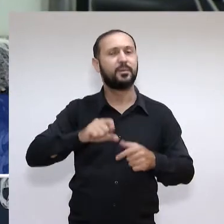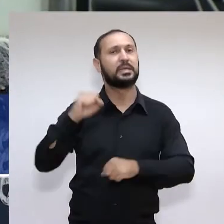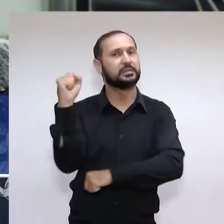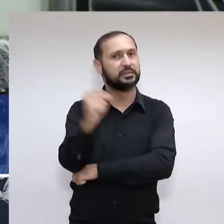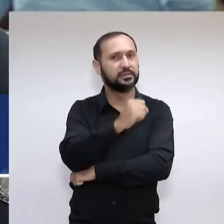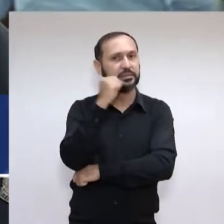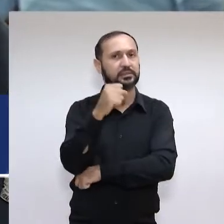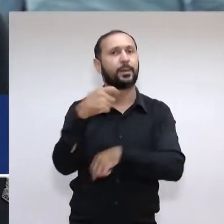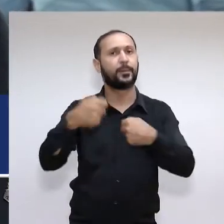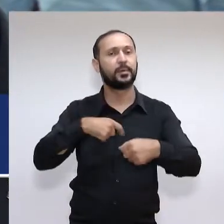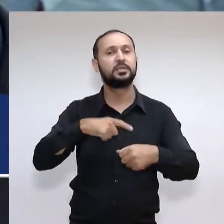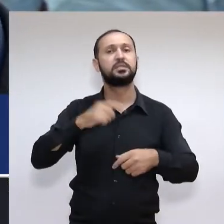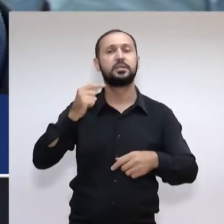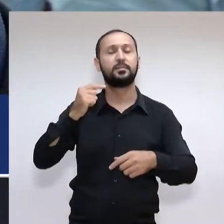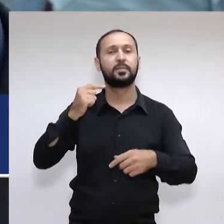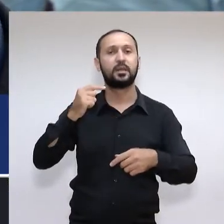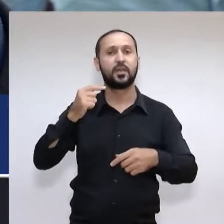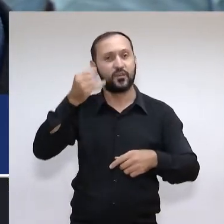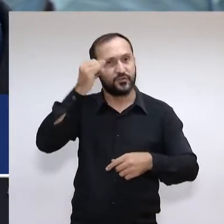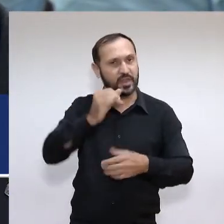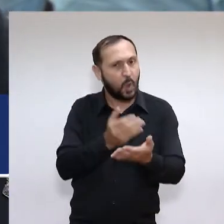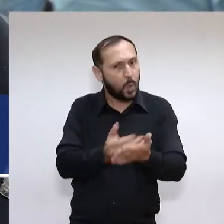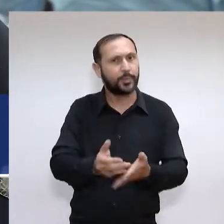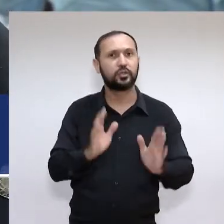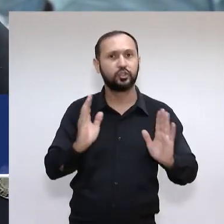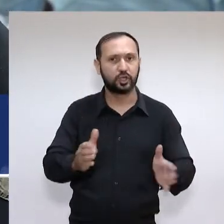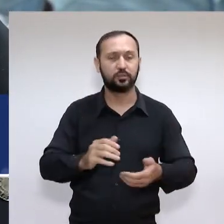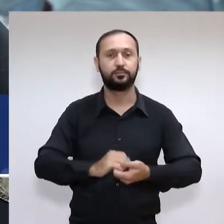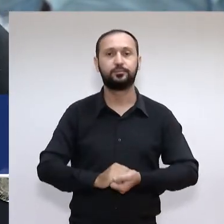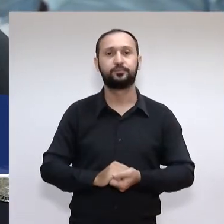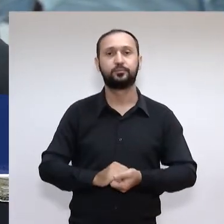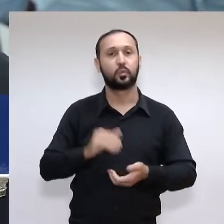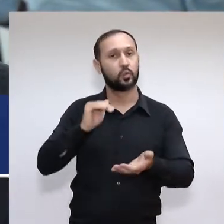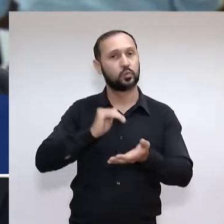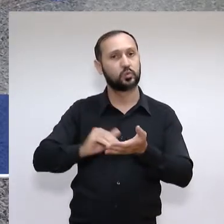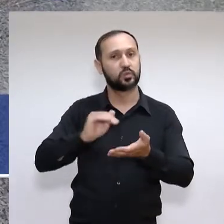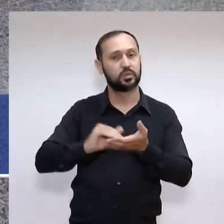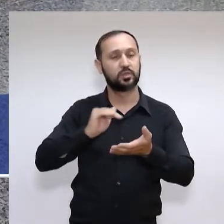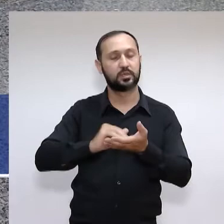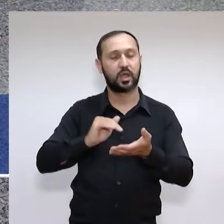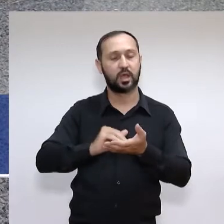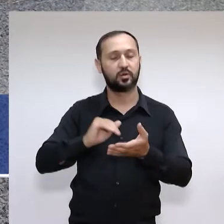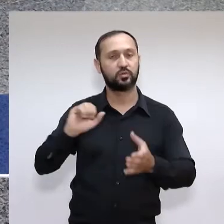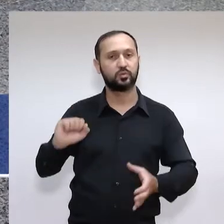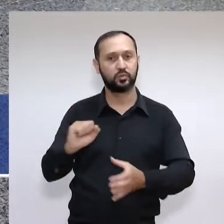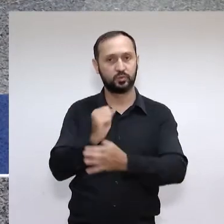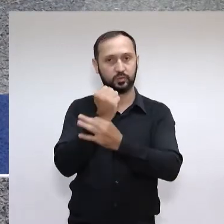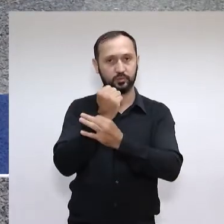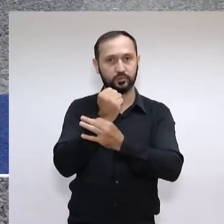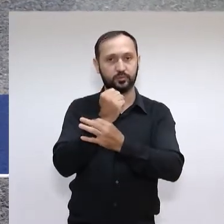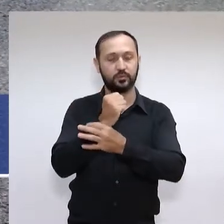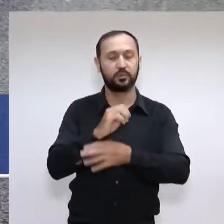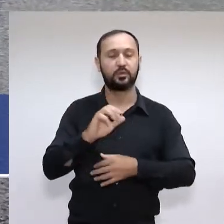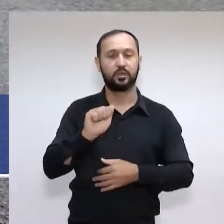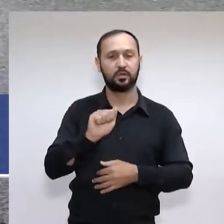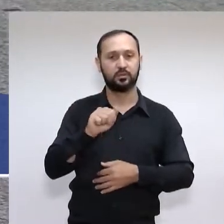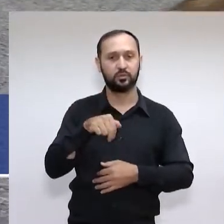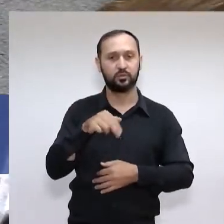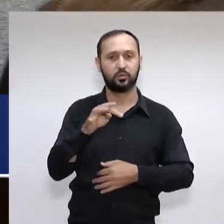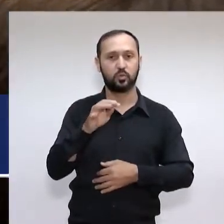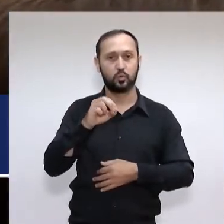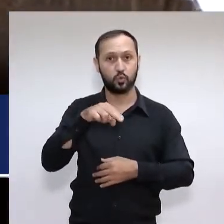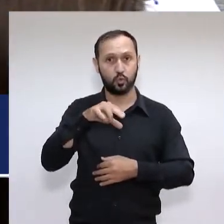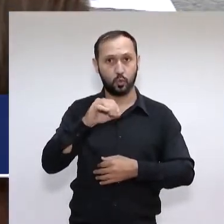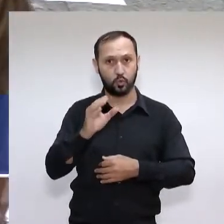logo no início. O secretário de Estado de Justiça e Segurança Pública, Antônio Carlos Videira, destacou que equipes especializadas da